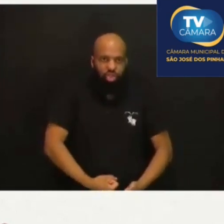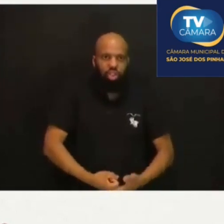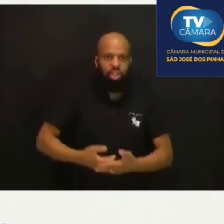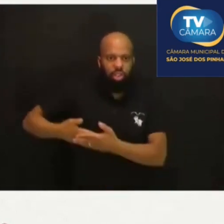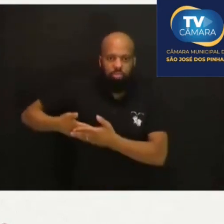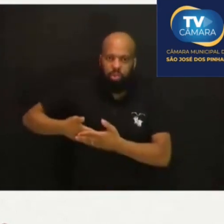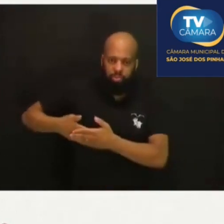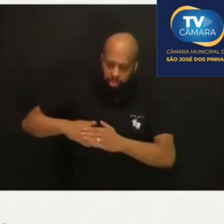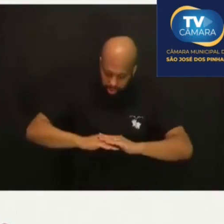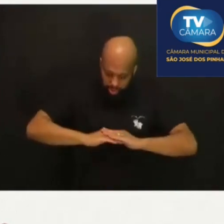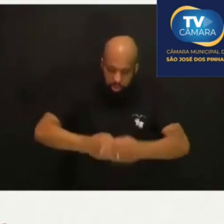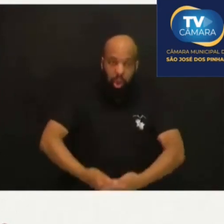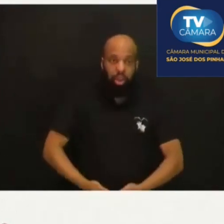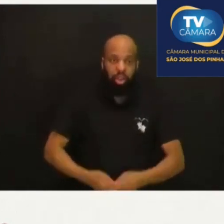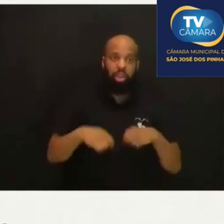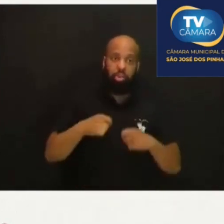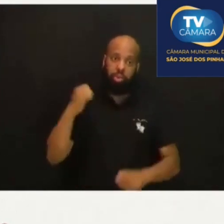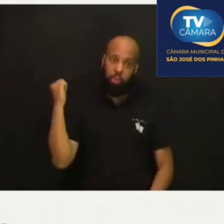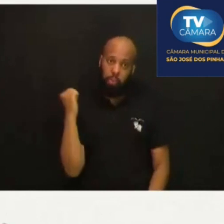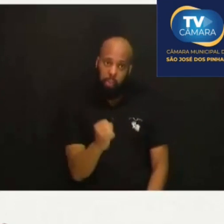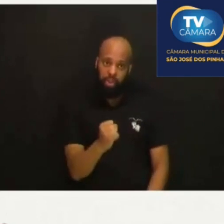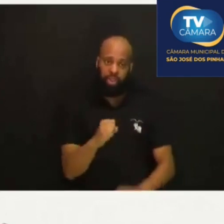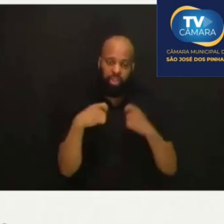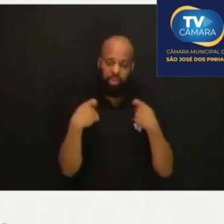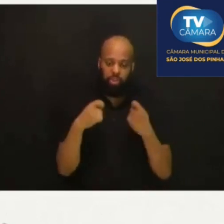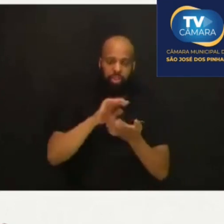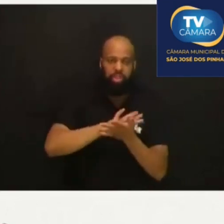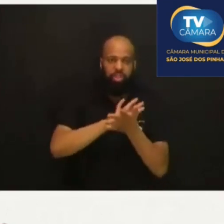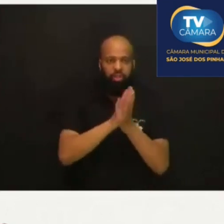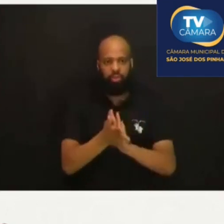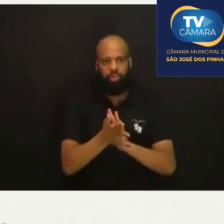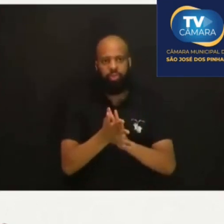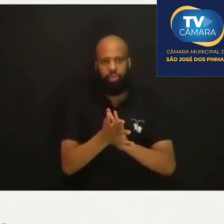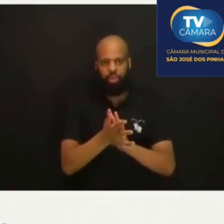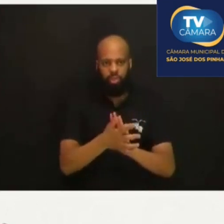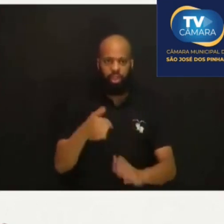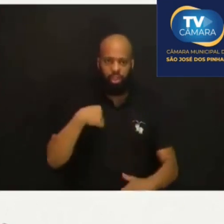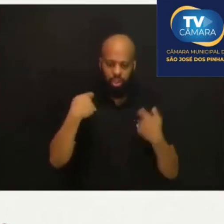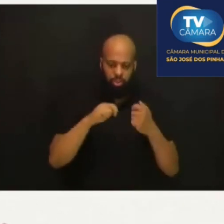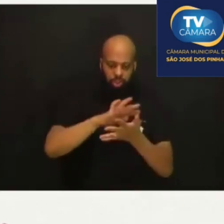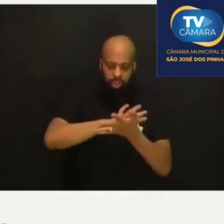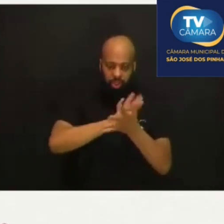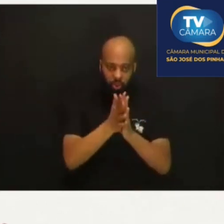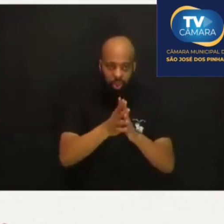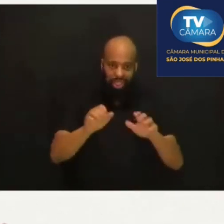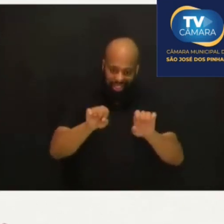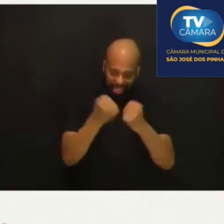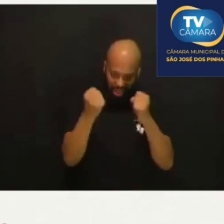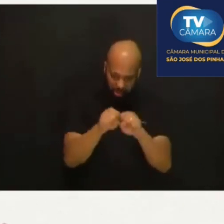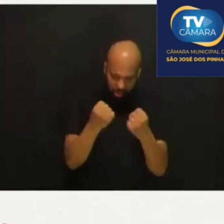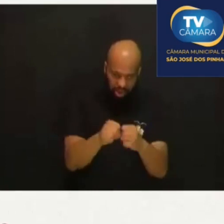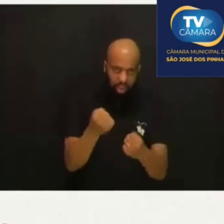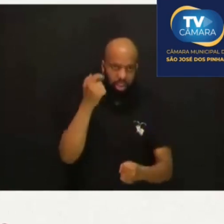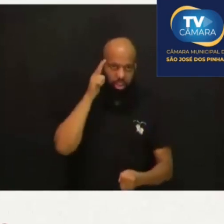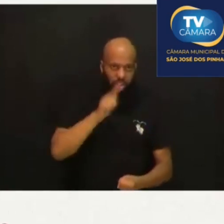dentro da barriga, eu preciso matá-lo, eu preciso destruí-lo, para usar um termo mais certo, não só matá-lo, mas destruí-lo, quebrá-lo, para que ele consiga